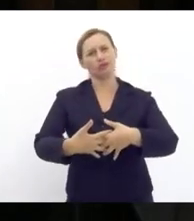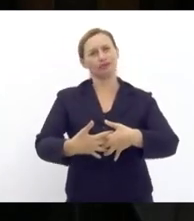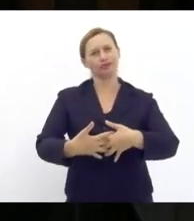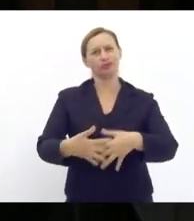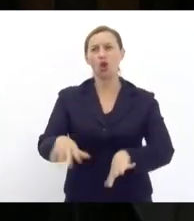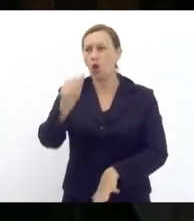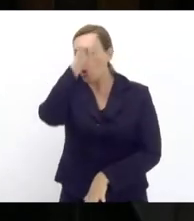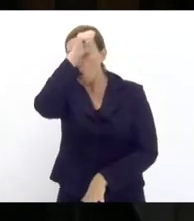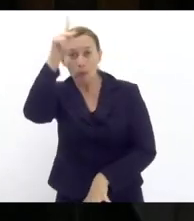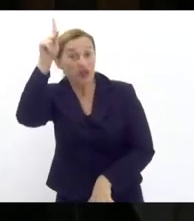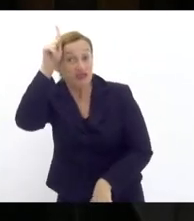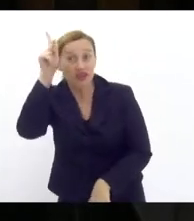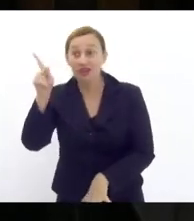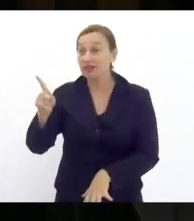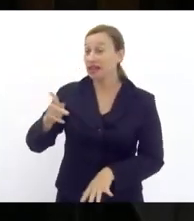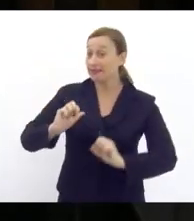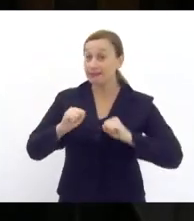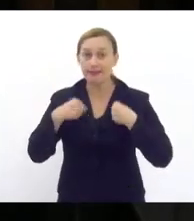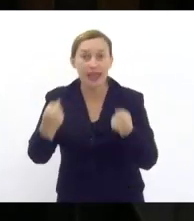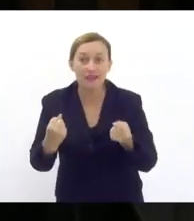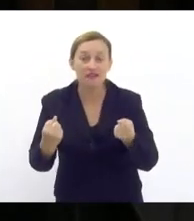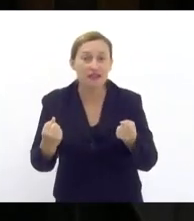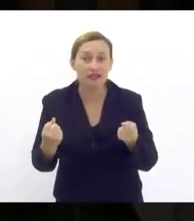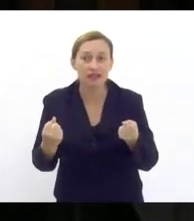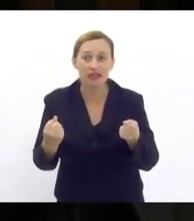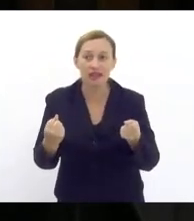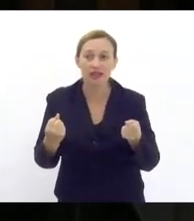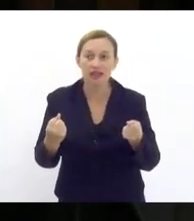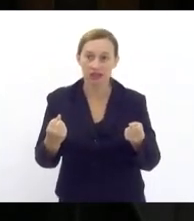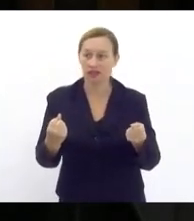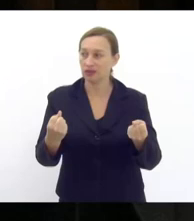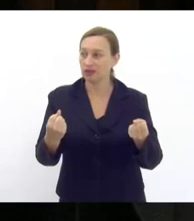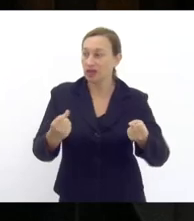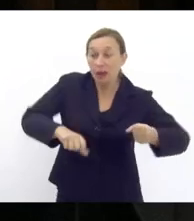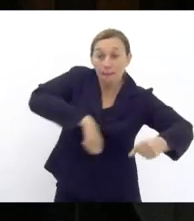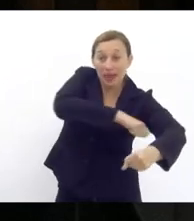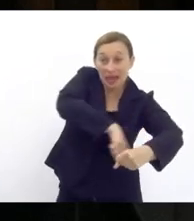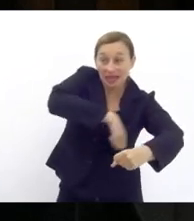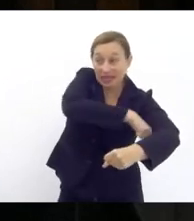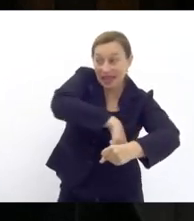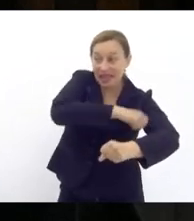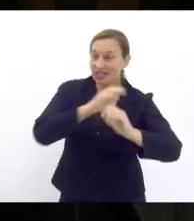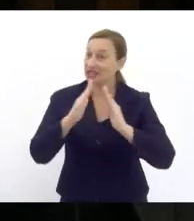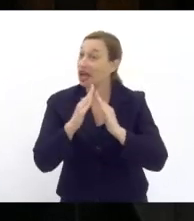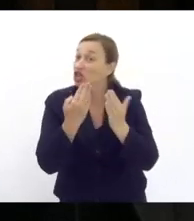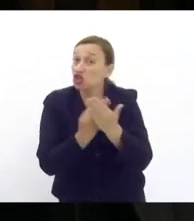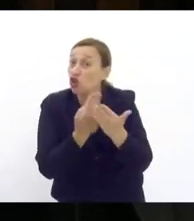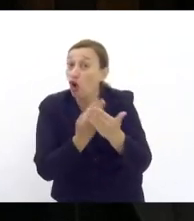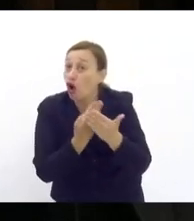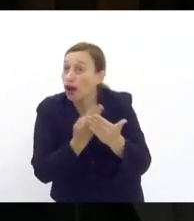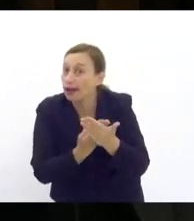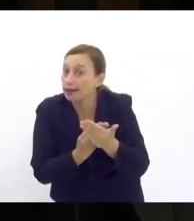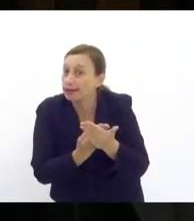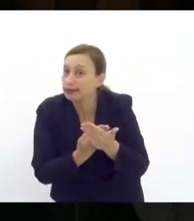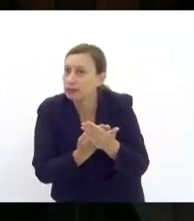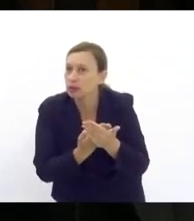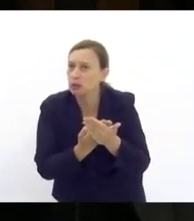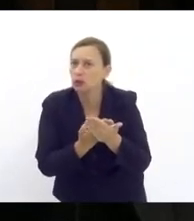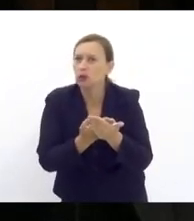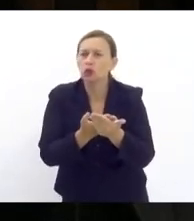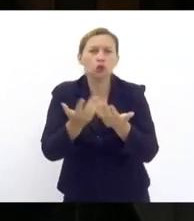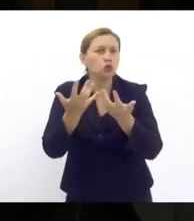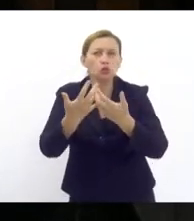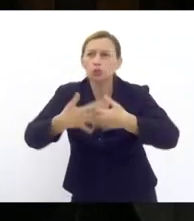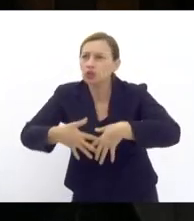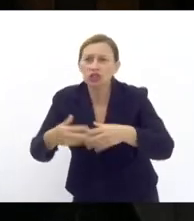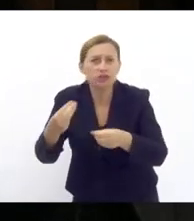prefeito está dizendo defender as merendeiras, deputado Luiz Paulo, defender as merendeiras no município de